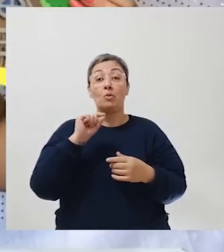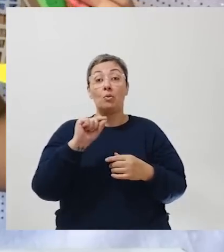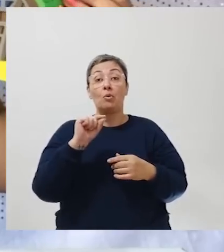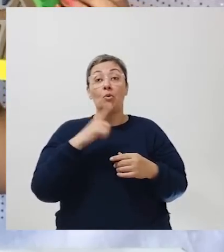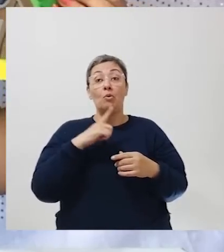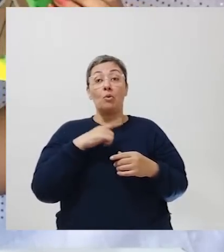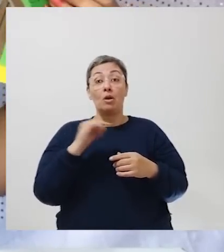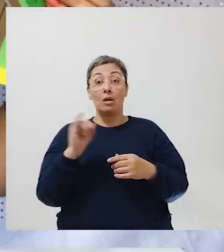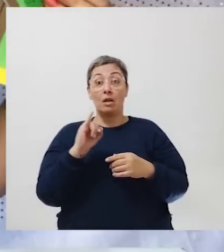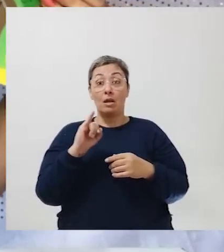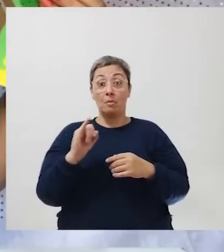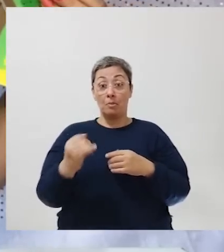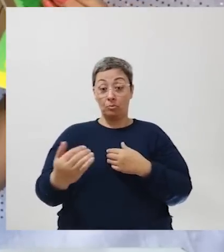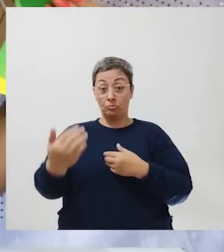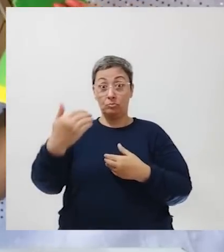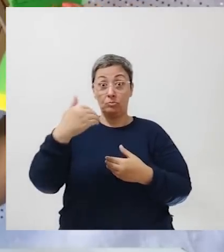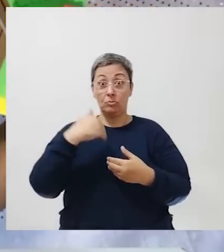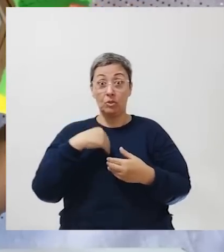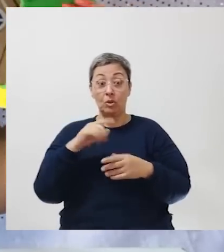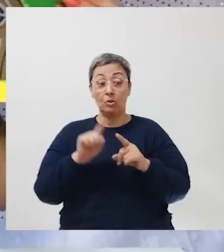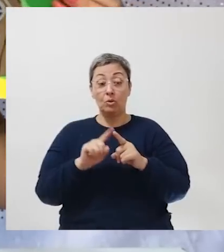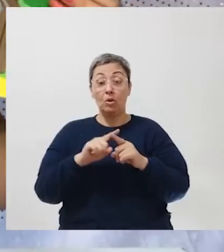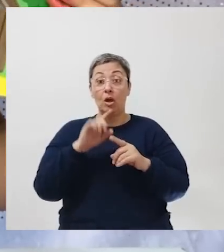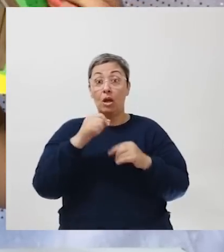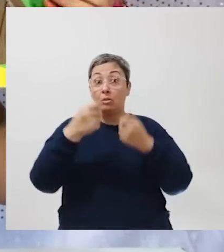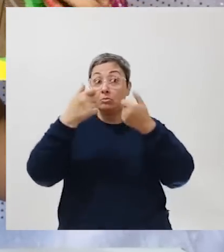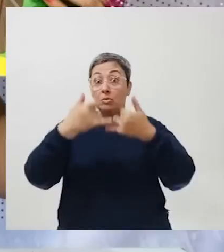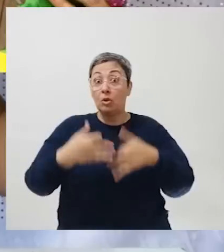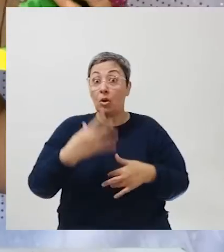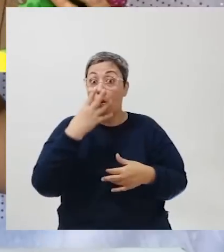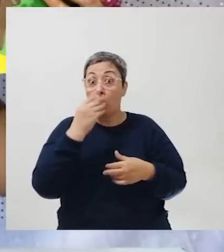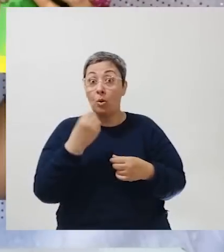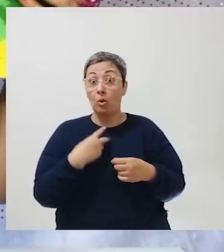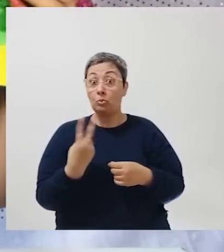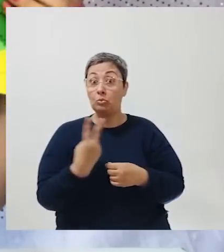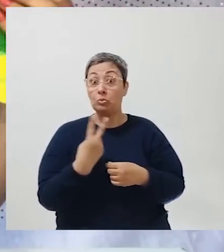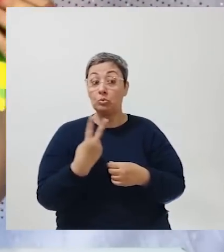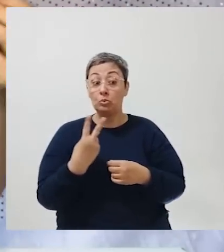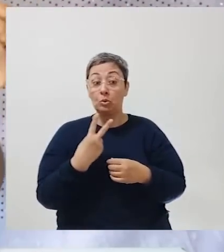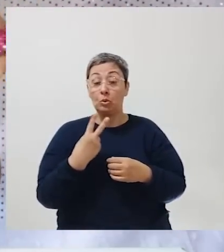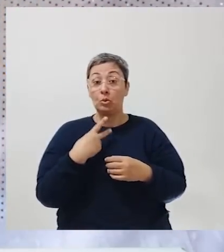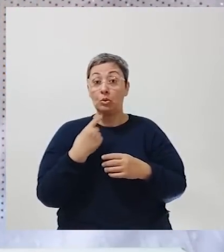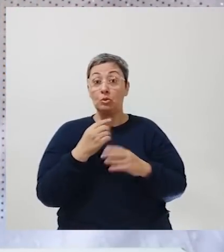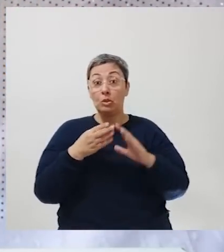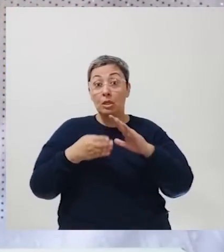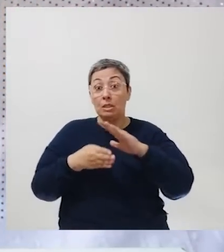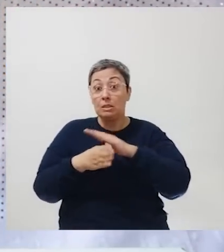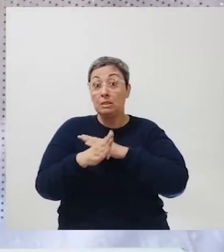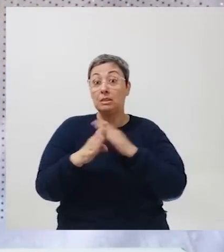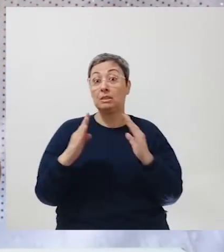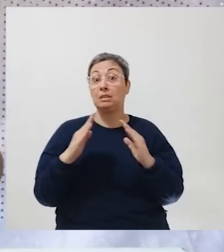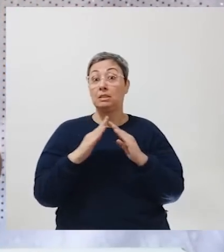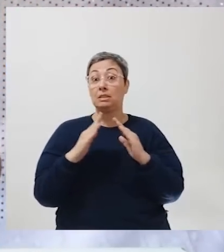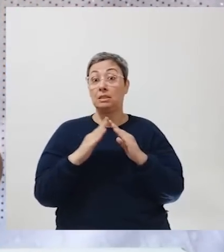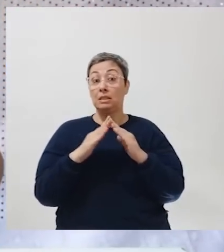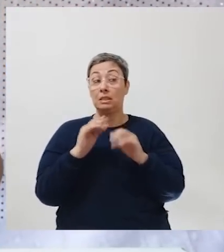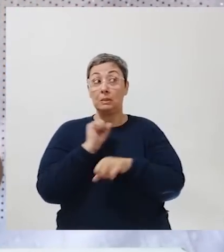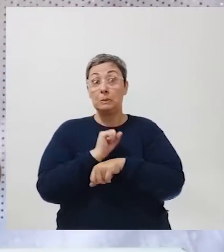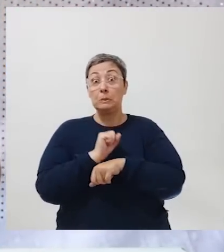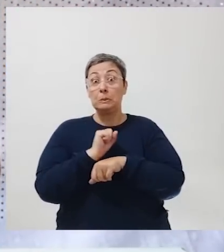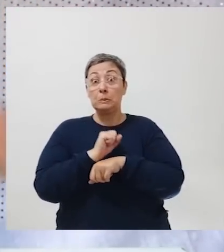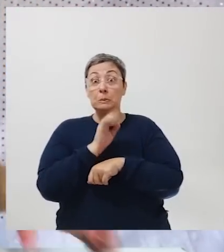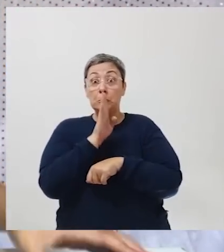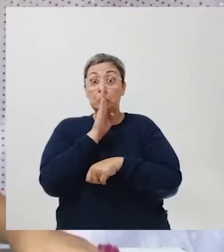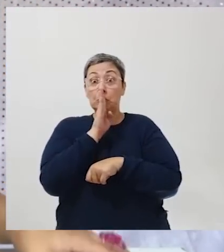quando o irmão chegou e falou do lobo, os dois correram, foram para dentro de casa e ficaram